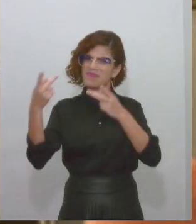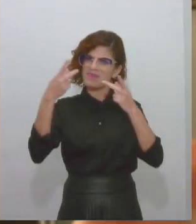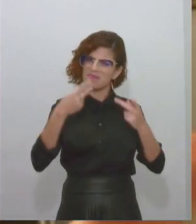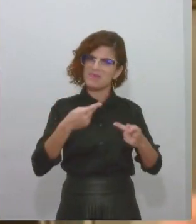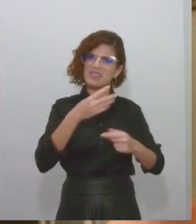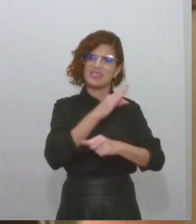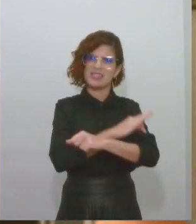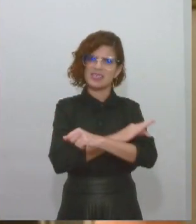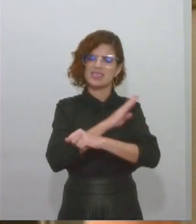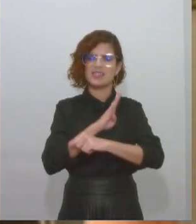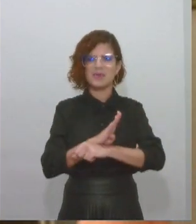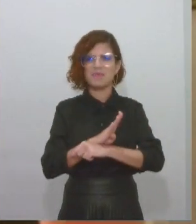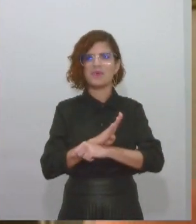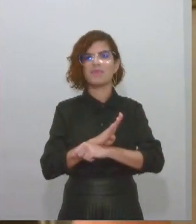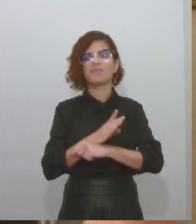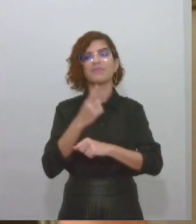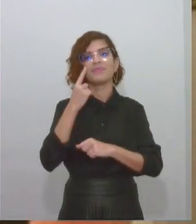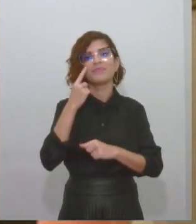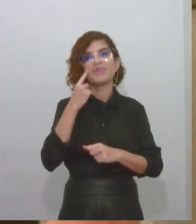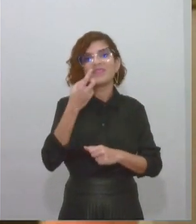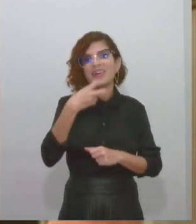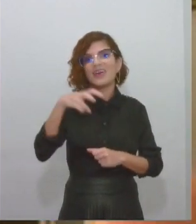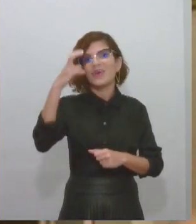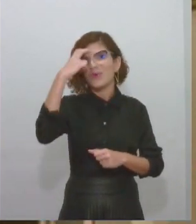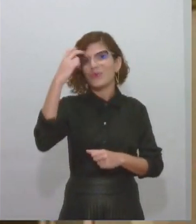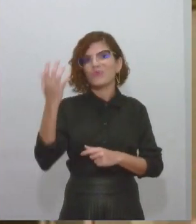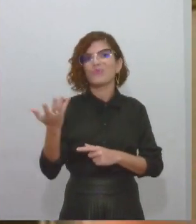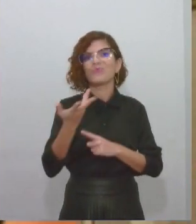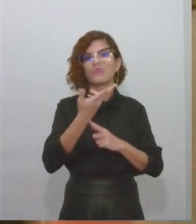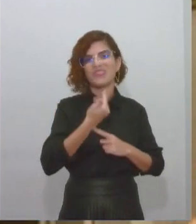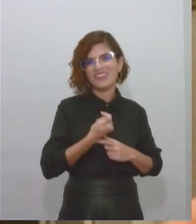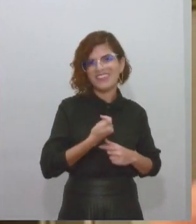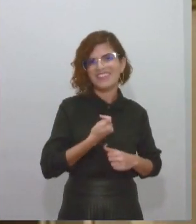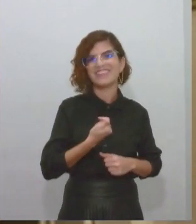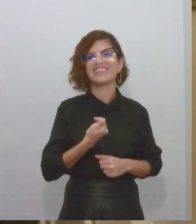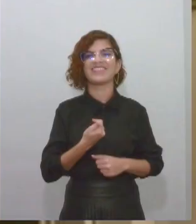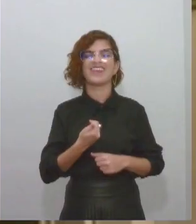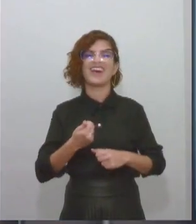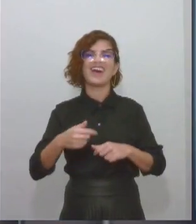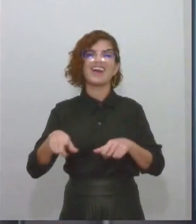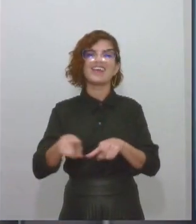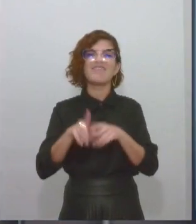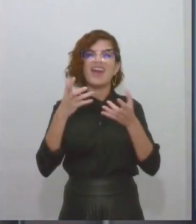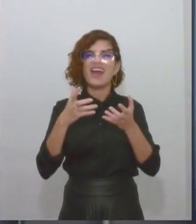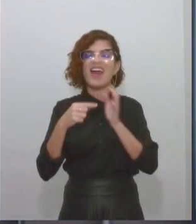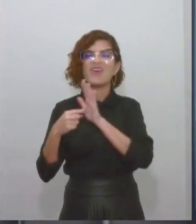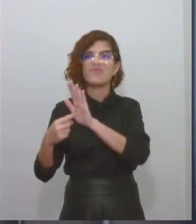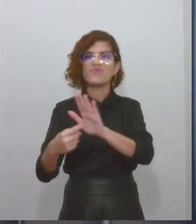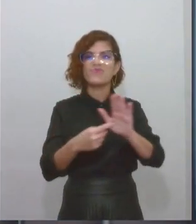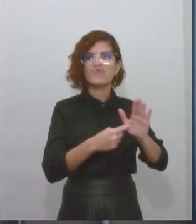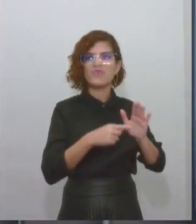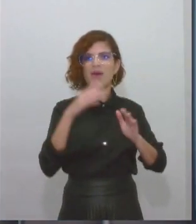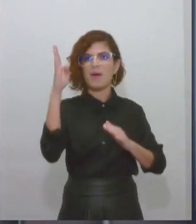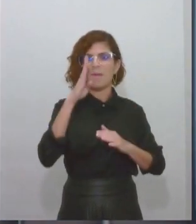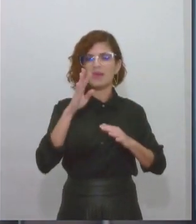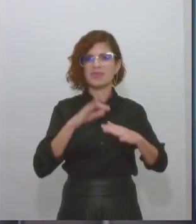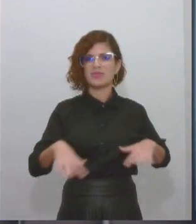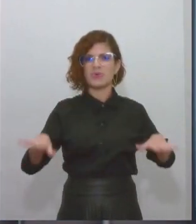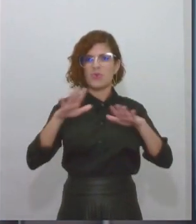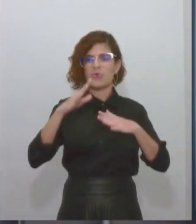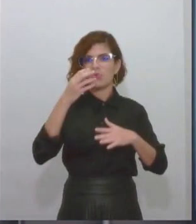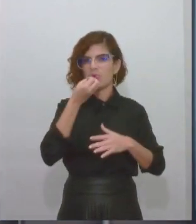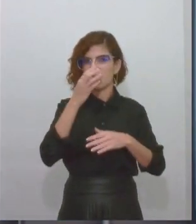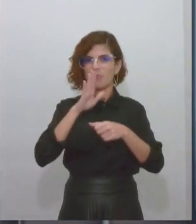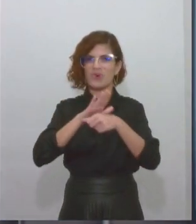temos cultura de qualidade. Queremos levar essa cultura para conhecimento de todo o Brasil. Uma boa noite para vocês. Ok, obrigado,